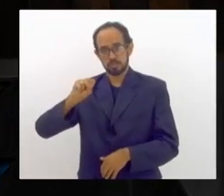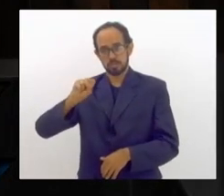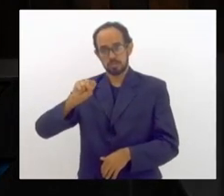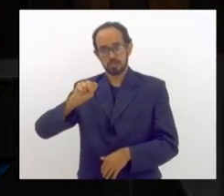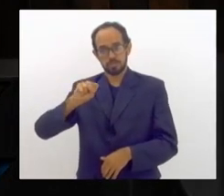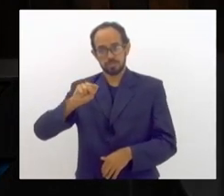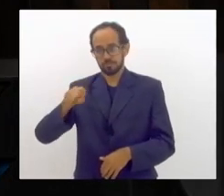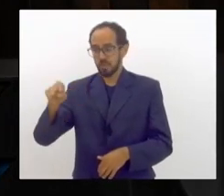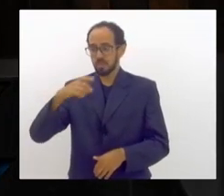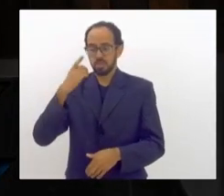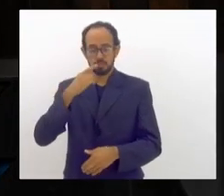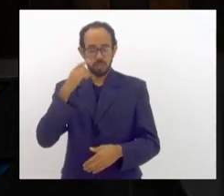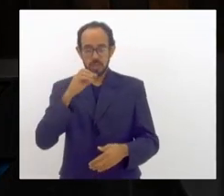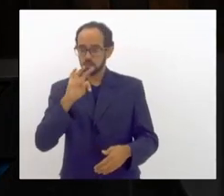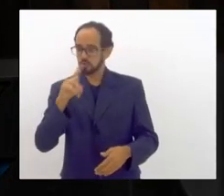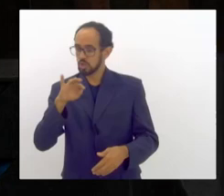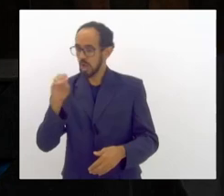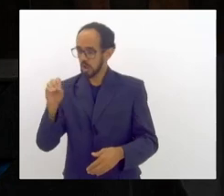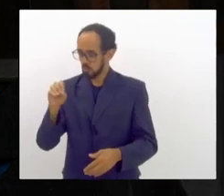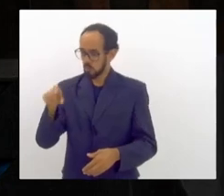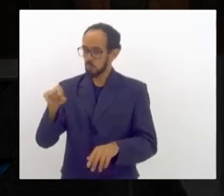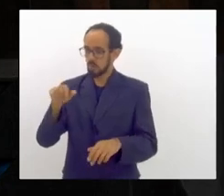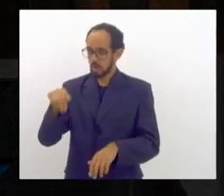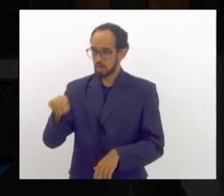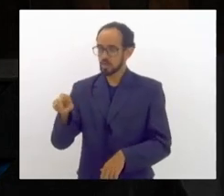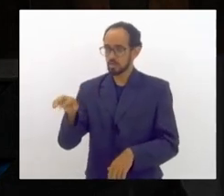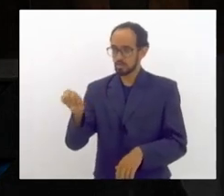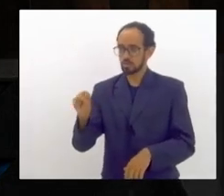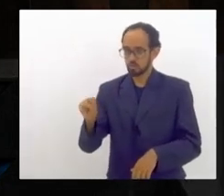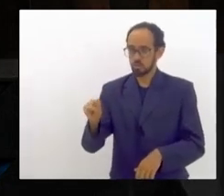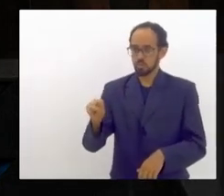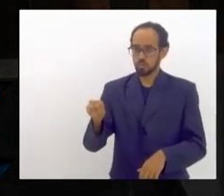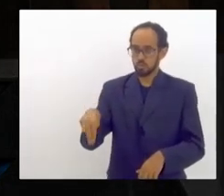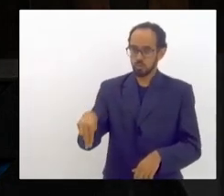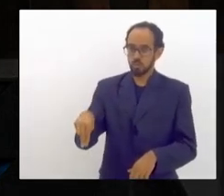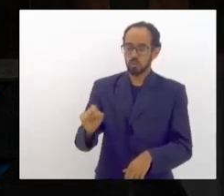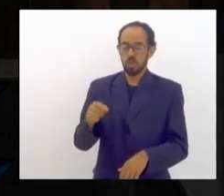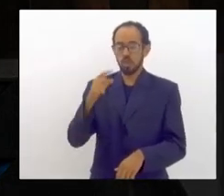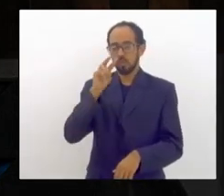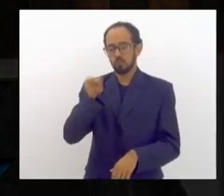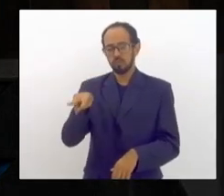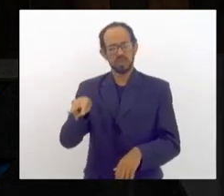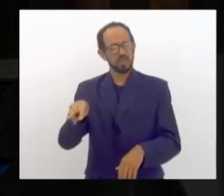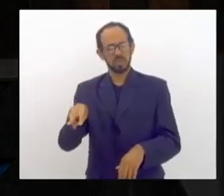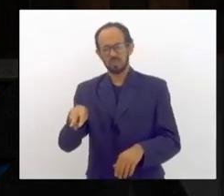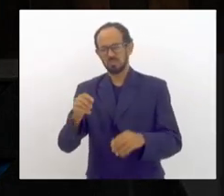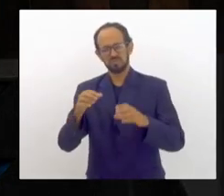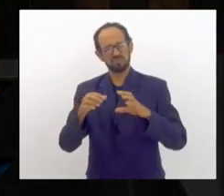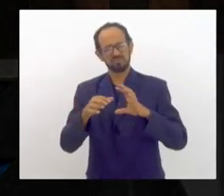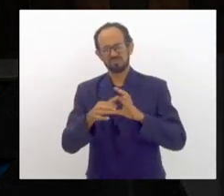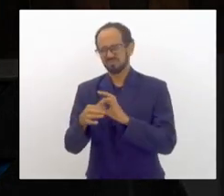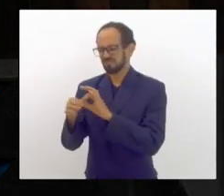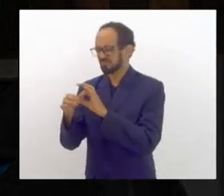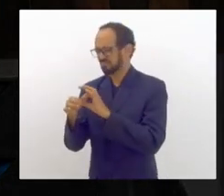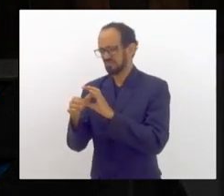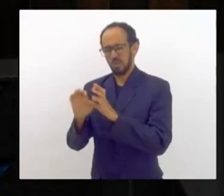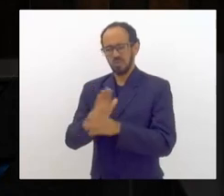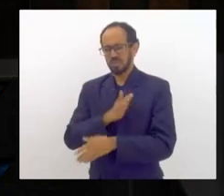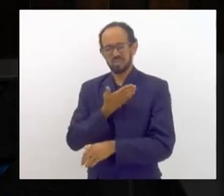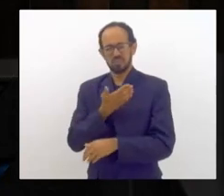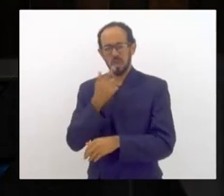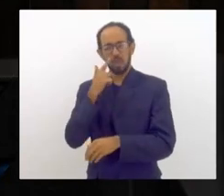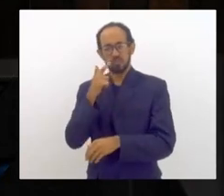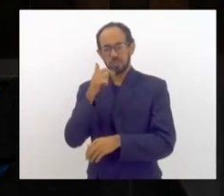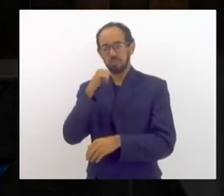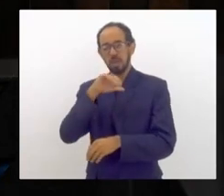Gagliasso, deputado Anderson, eu pude ver uma das cenas mais tristes da minha vida, porque eu assisti uma mãe desesperada cavando